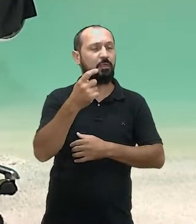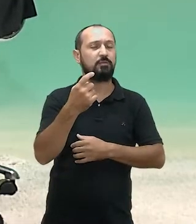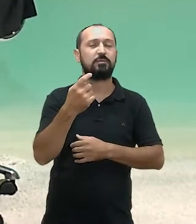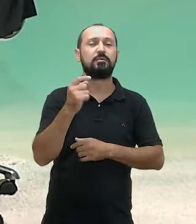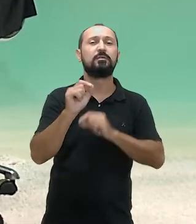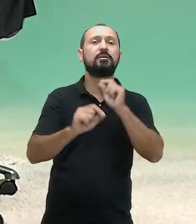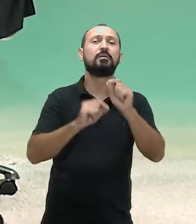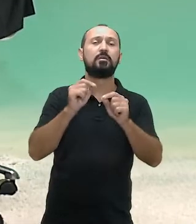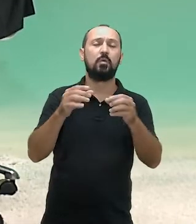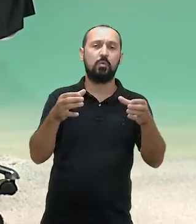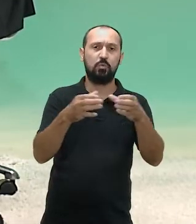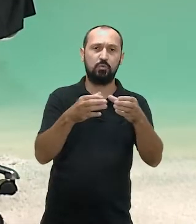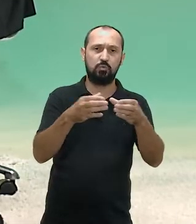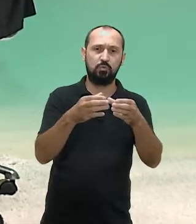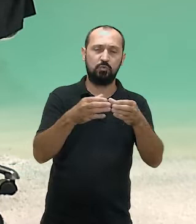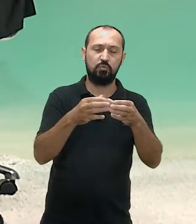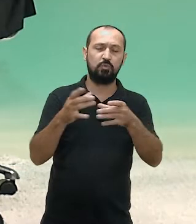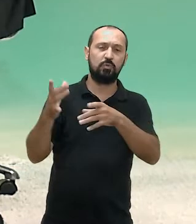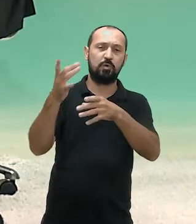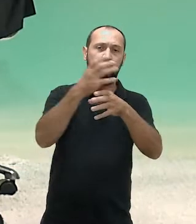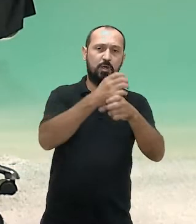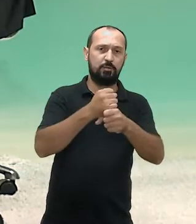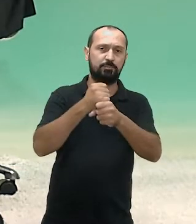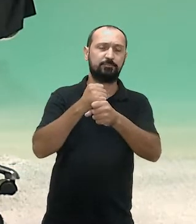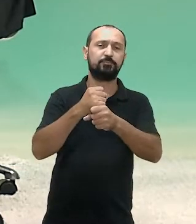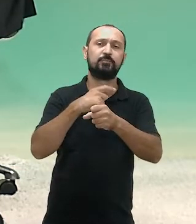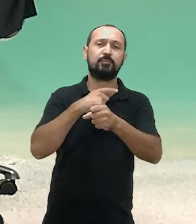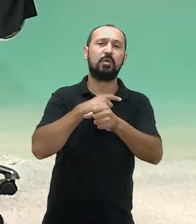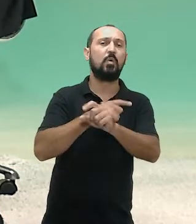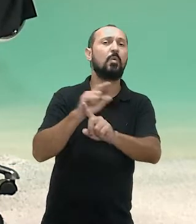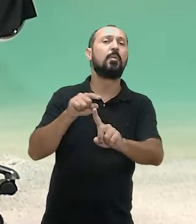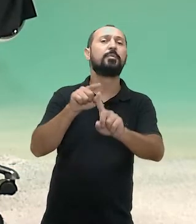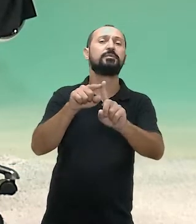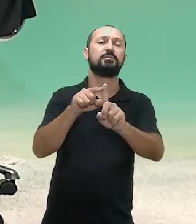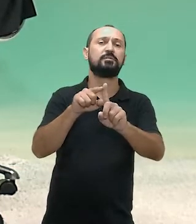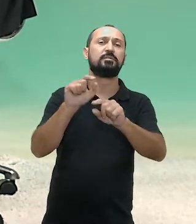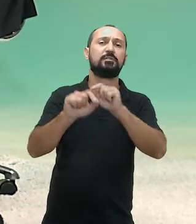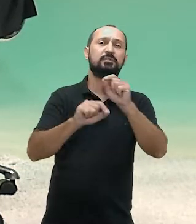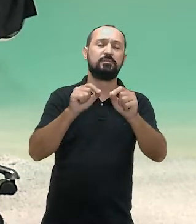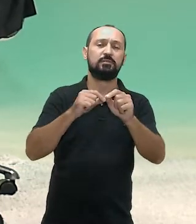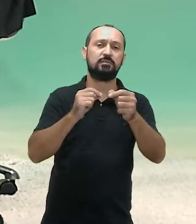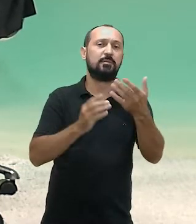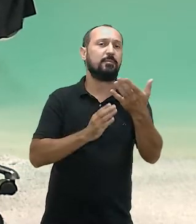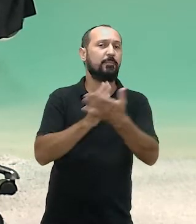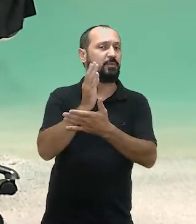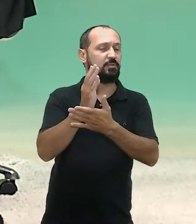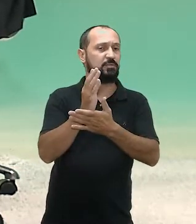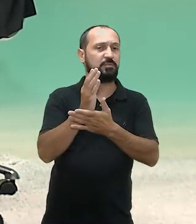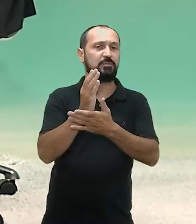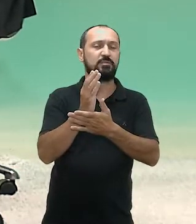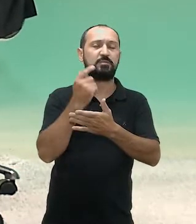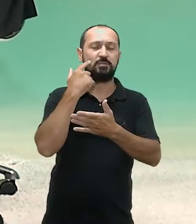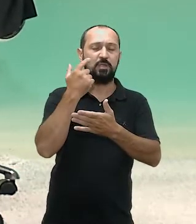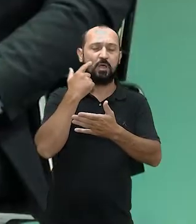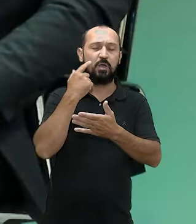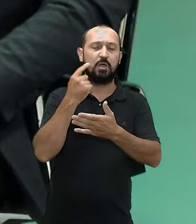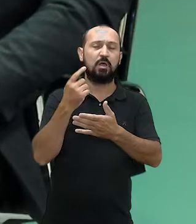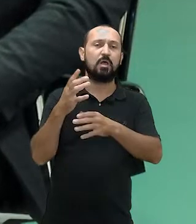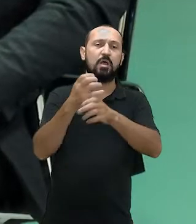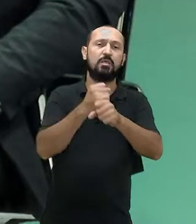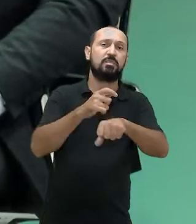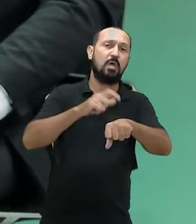que a Comissão de Finanças e Orçamento, ela tem um objetivo de aprovar o orçamento quando ele está sendo